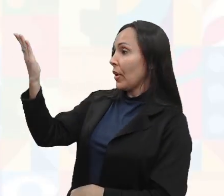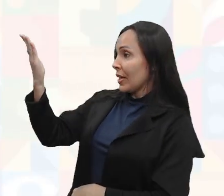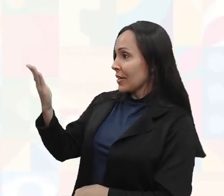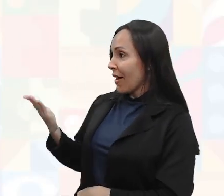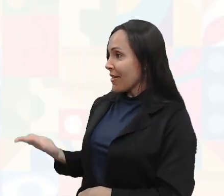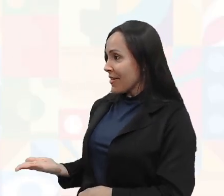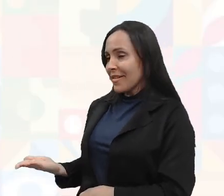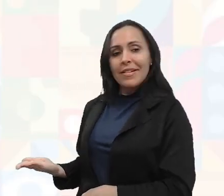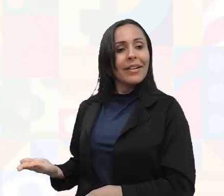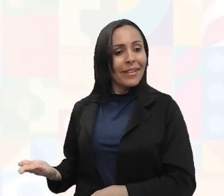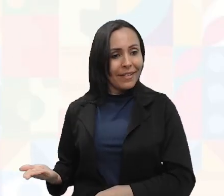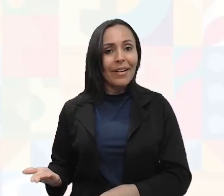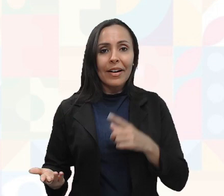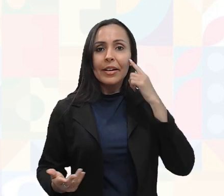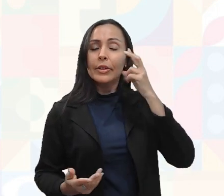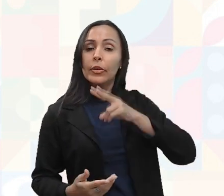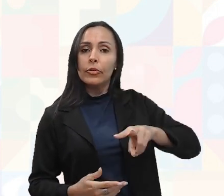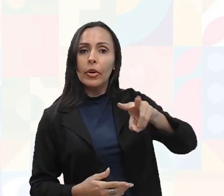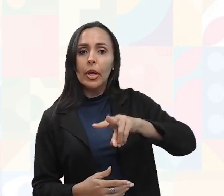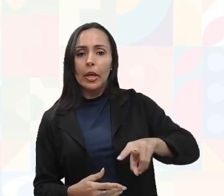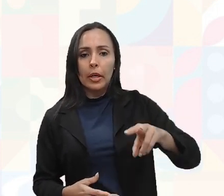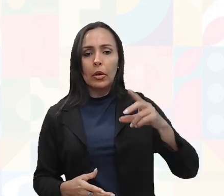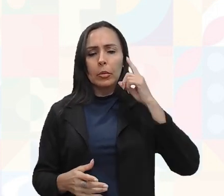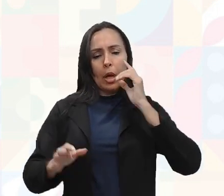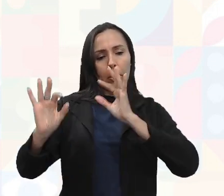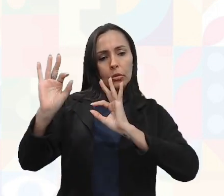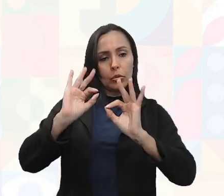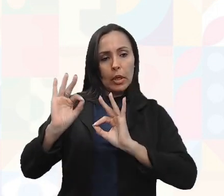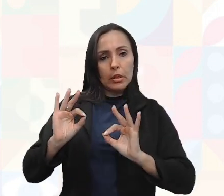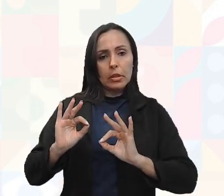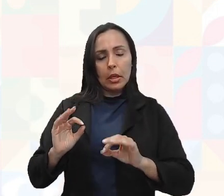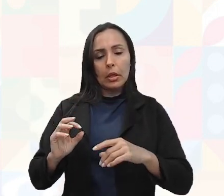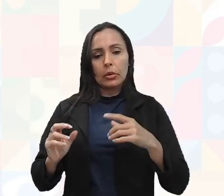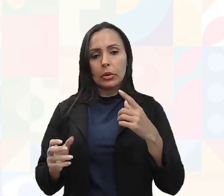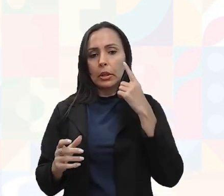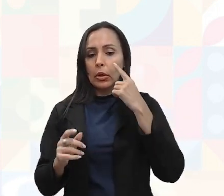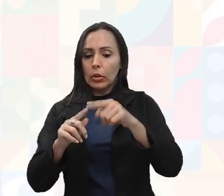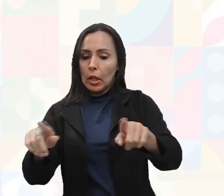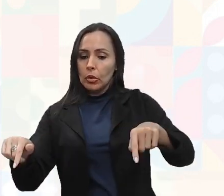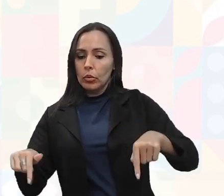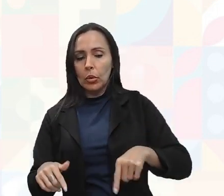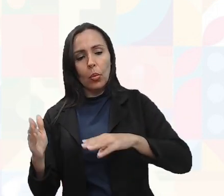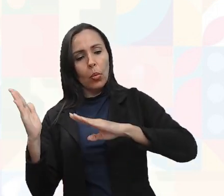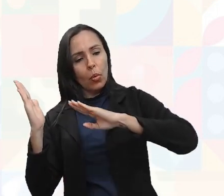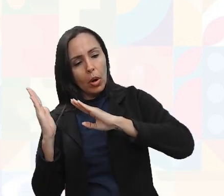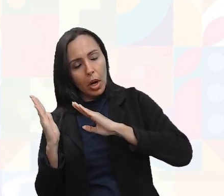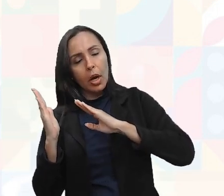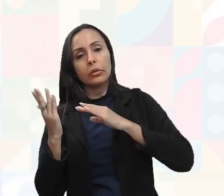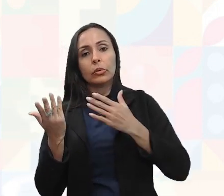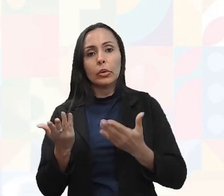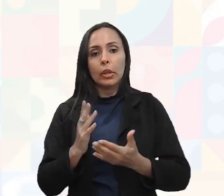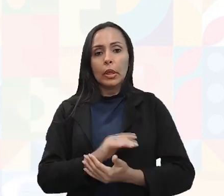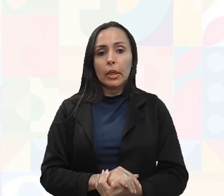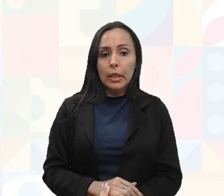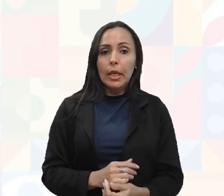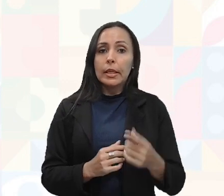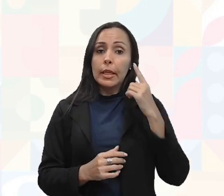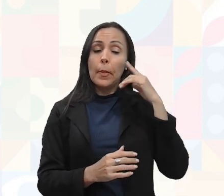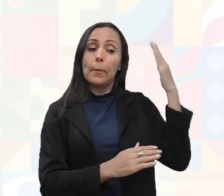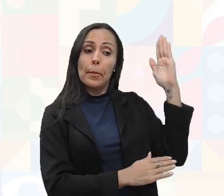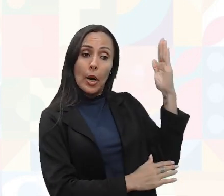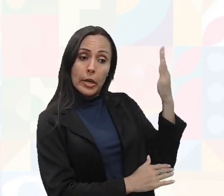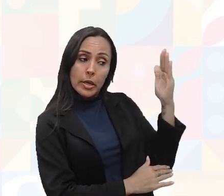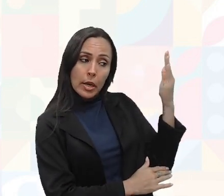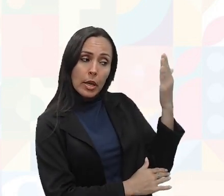layout, né, a gente vê como está no desenho, aí dentro de um quarto, né, e um closet com um banheiro, como é